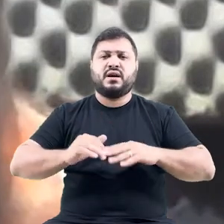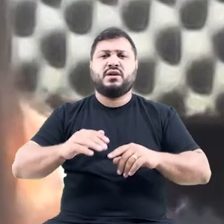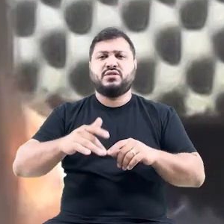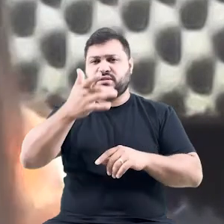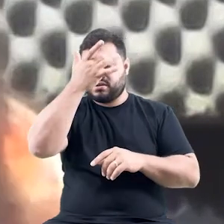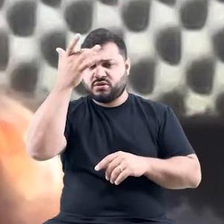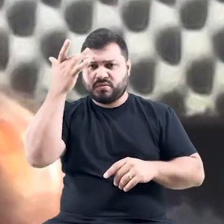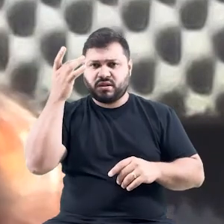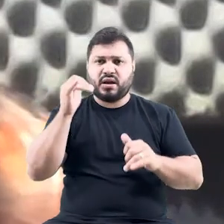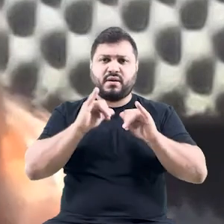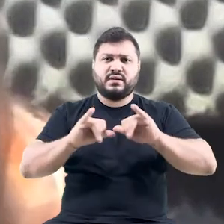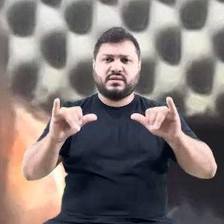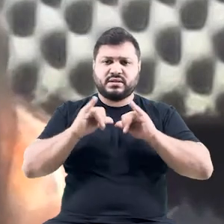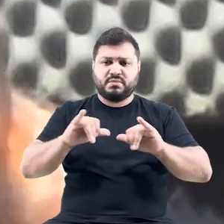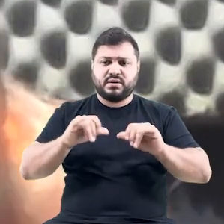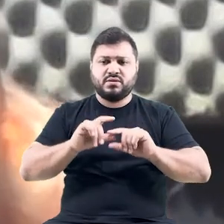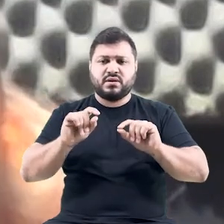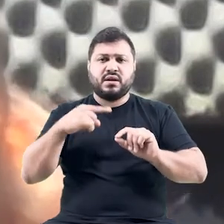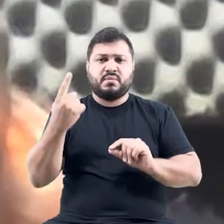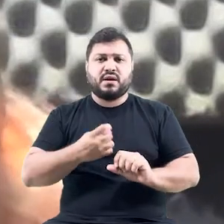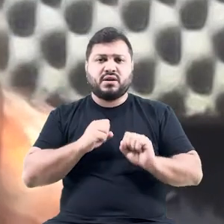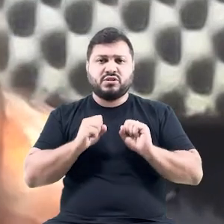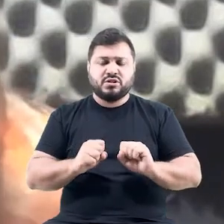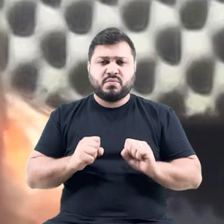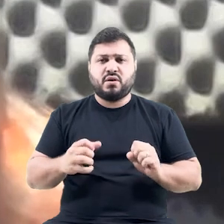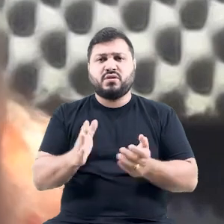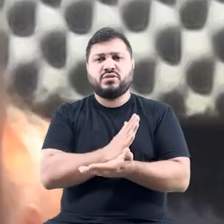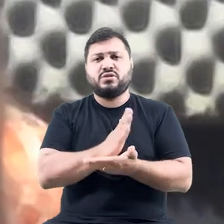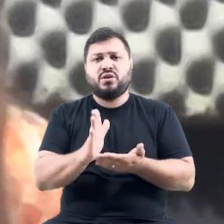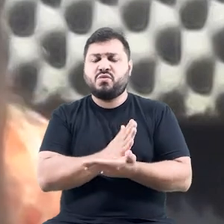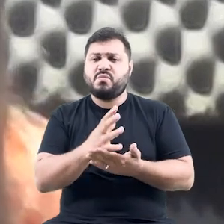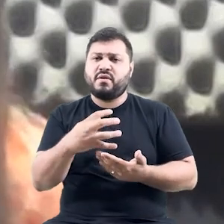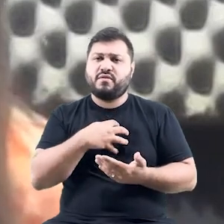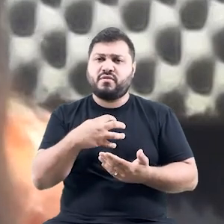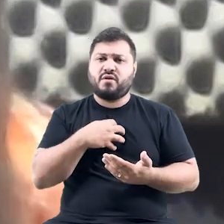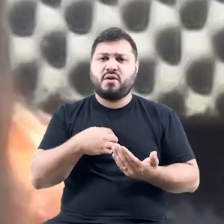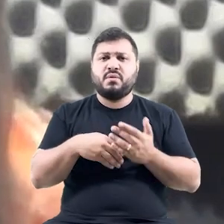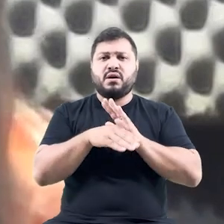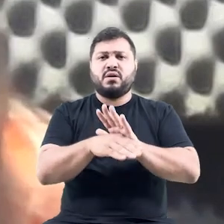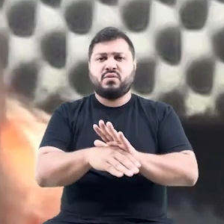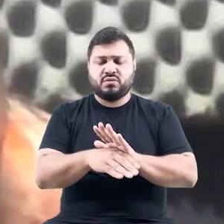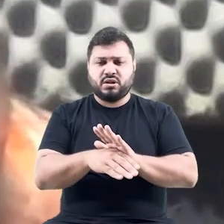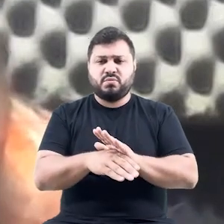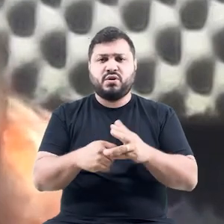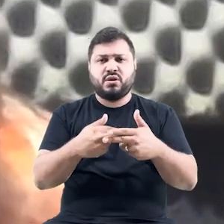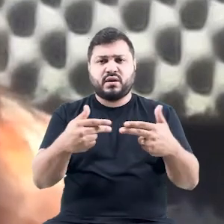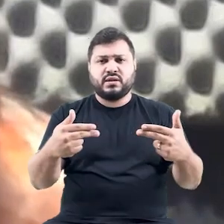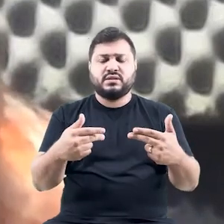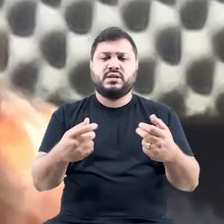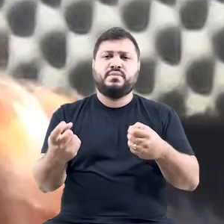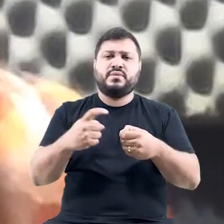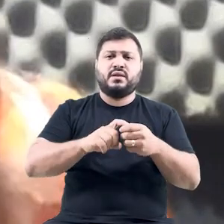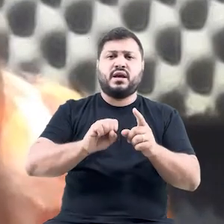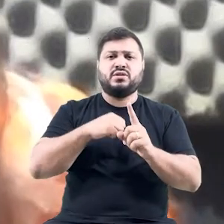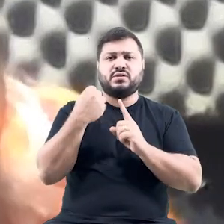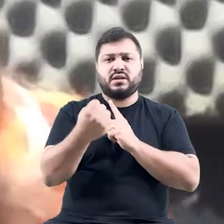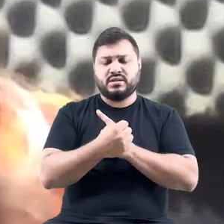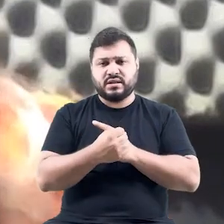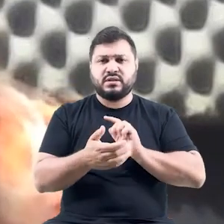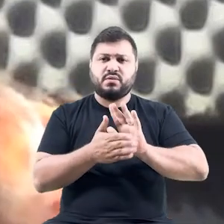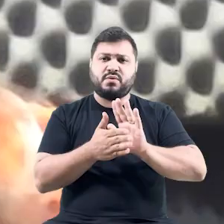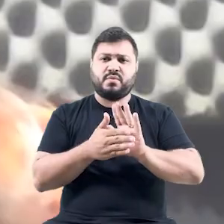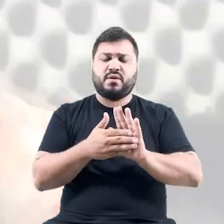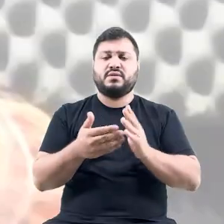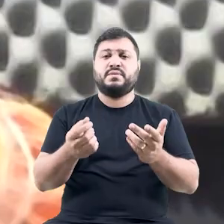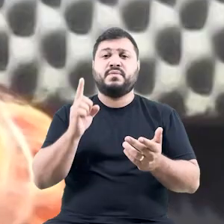práticas em saúde mental, essas campanhas, para que a gente possa, de alguma forma, contribuir com a questão da ressocialização